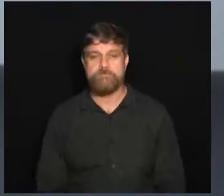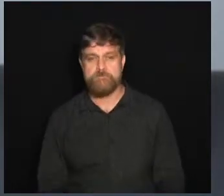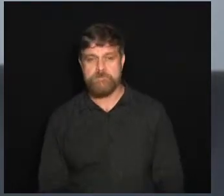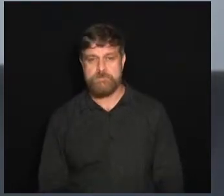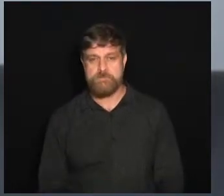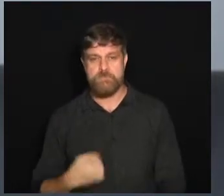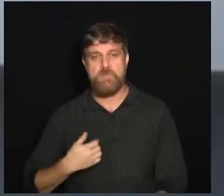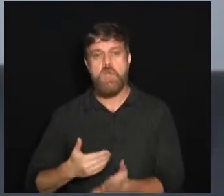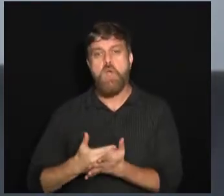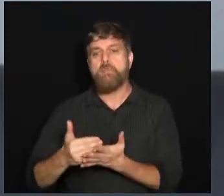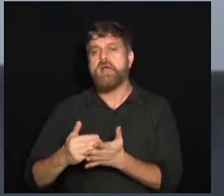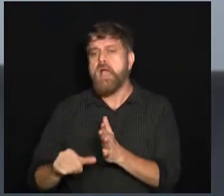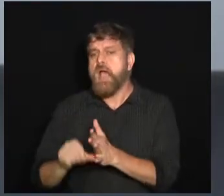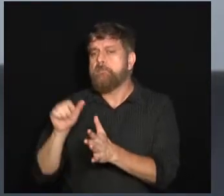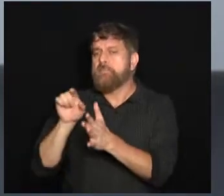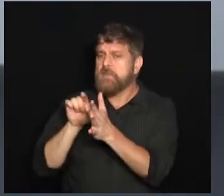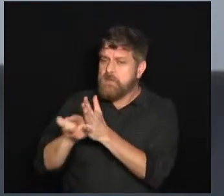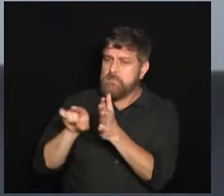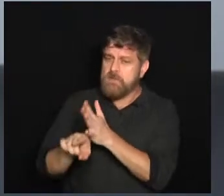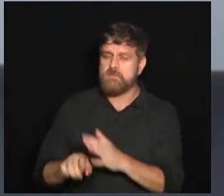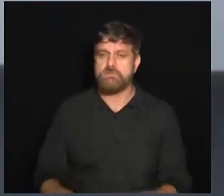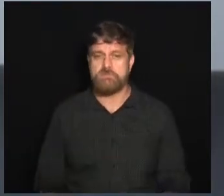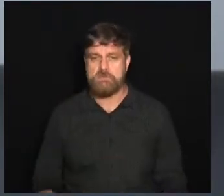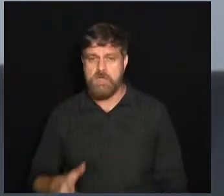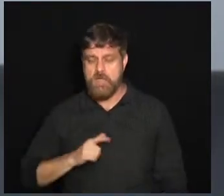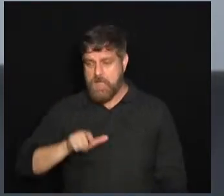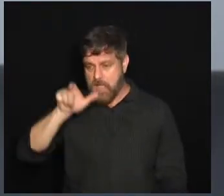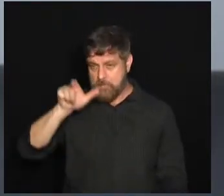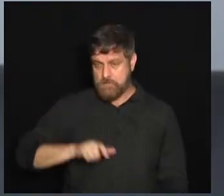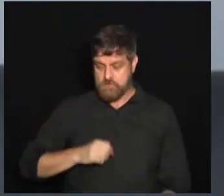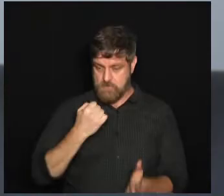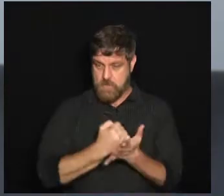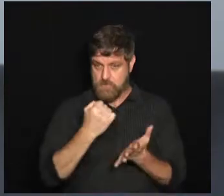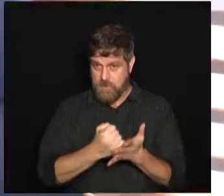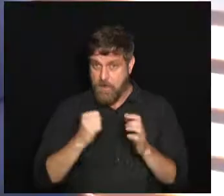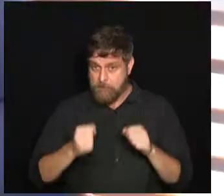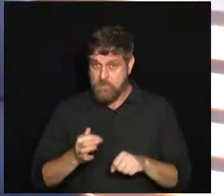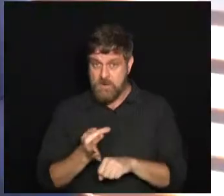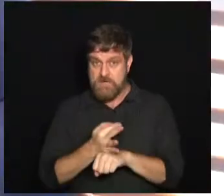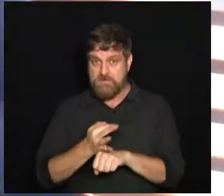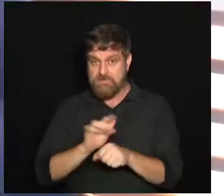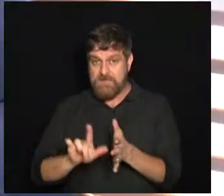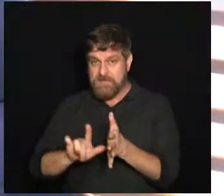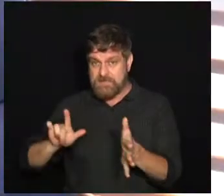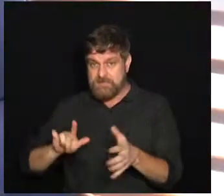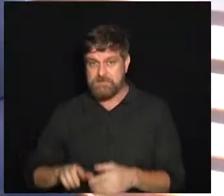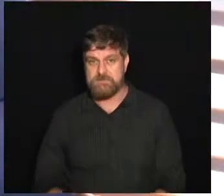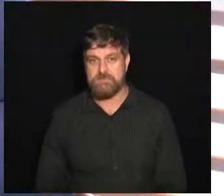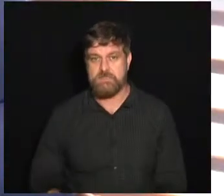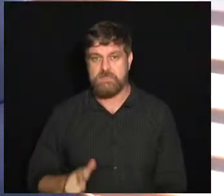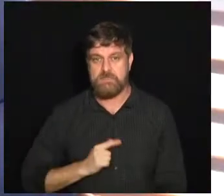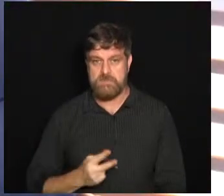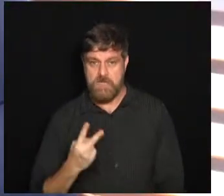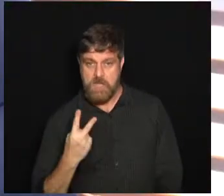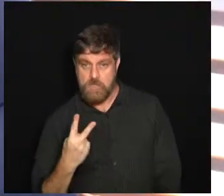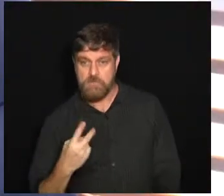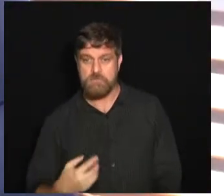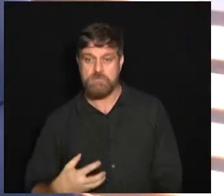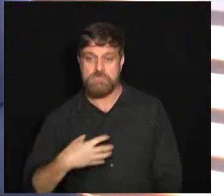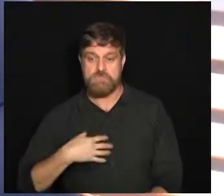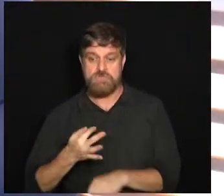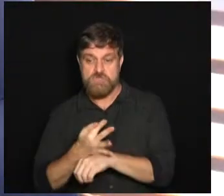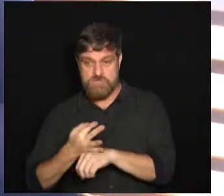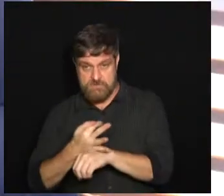então à primeira pergunta. O empregador, ele pode antecipar as férias? Existem 2 tipos de férias, as coletivas e as